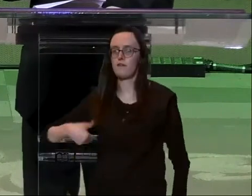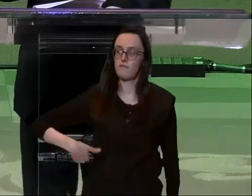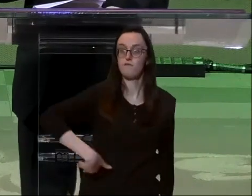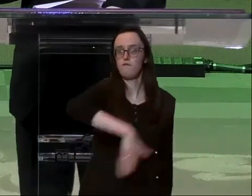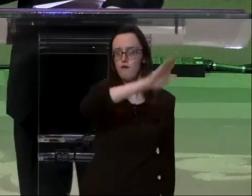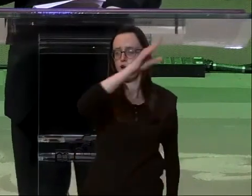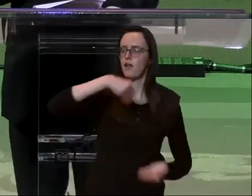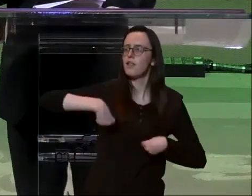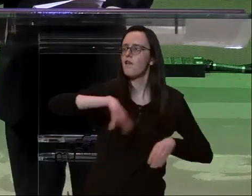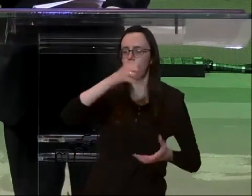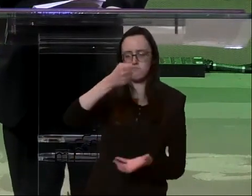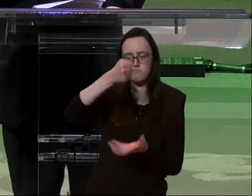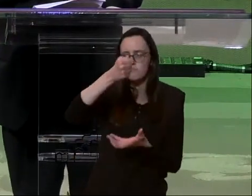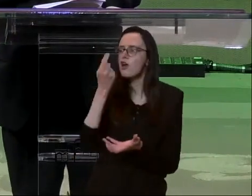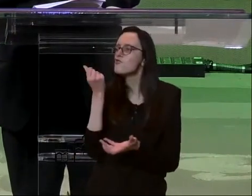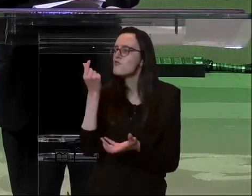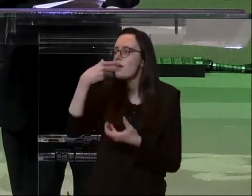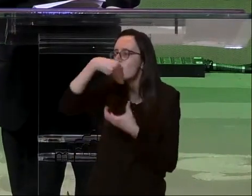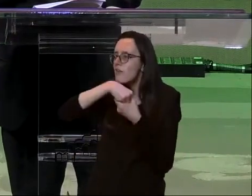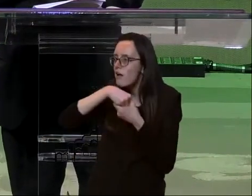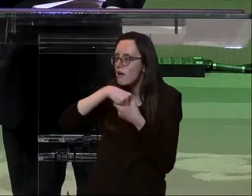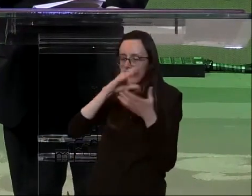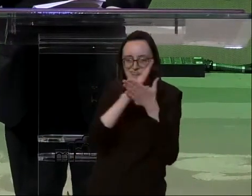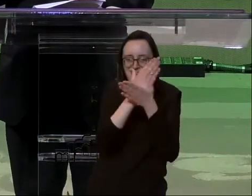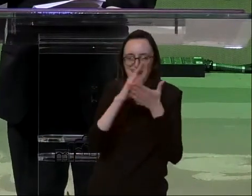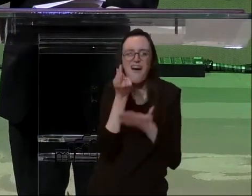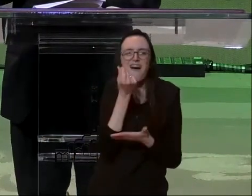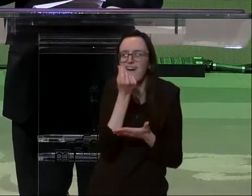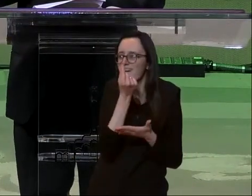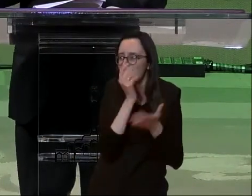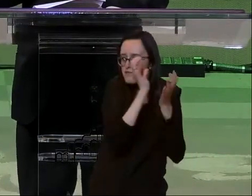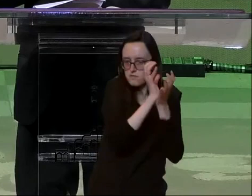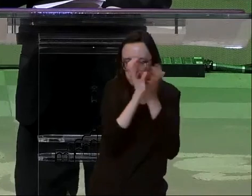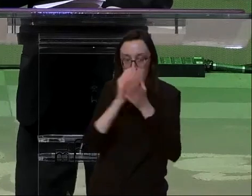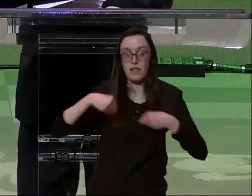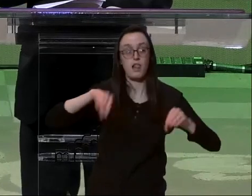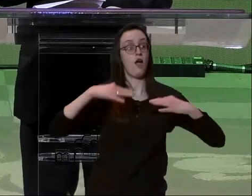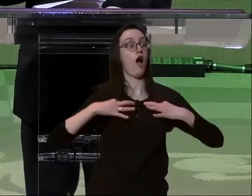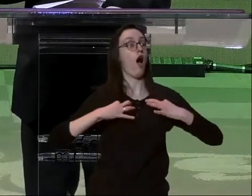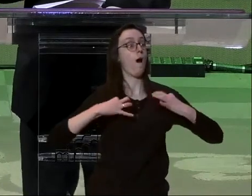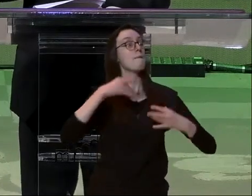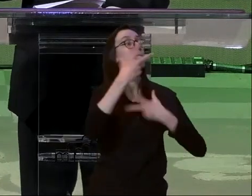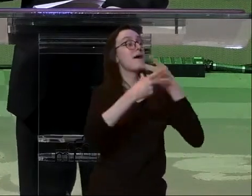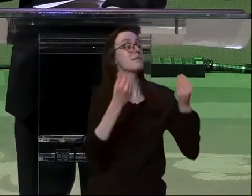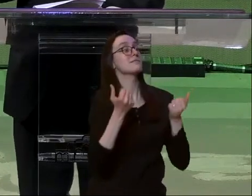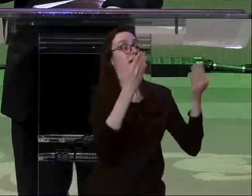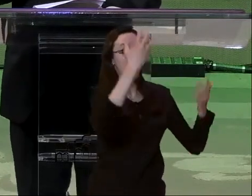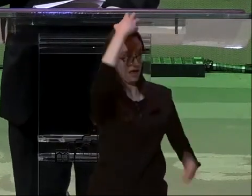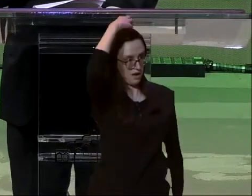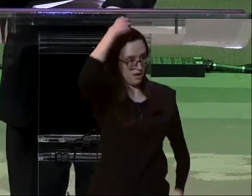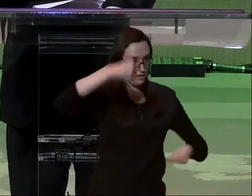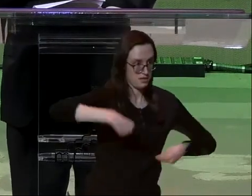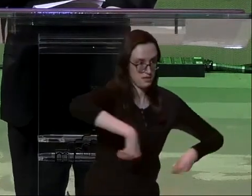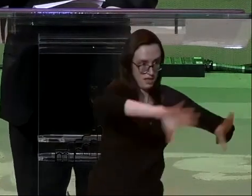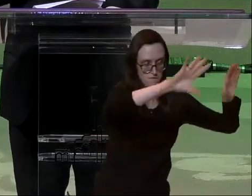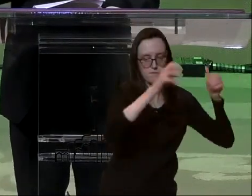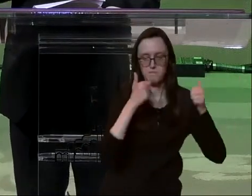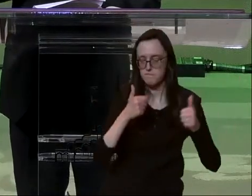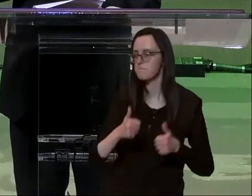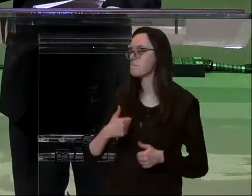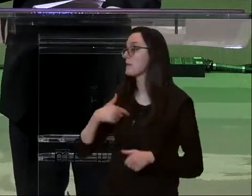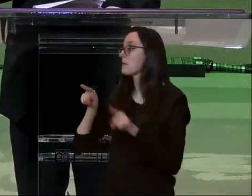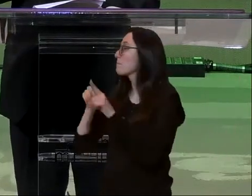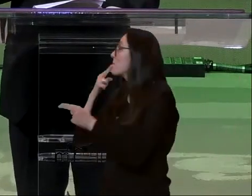10 talentos de prata, 6.000 ciclos de ouro e 10 vestes festivais. Levou também ao rei de